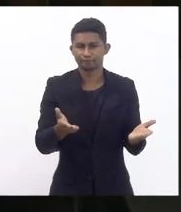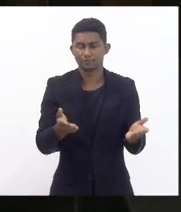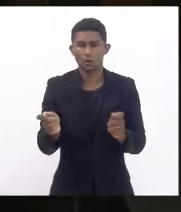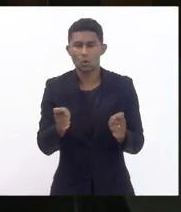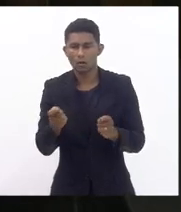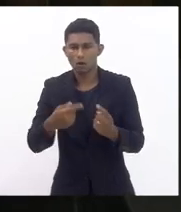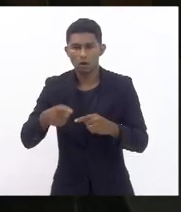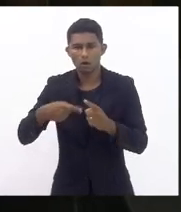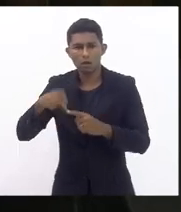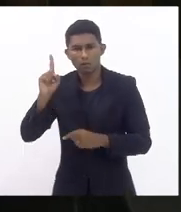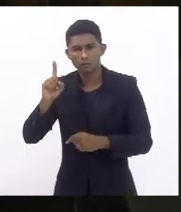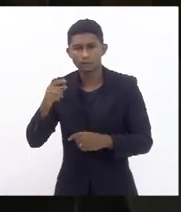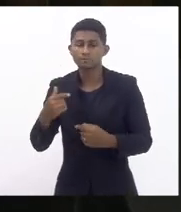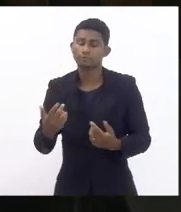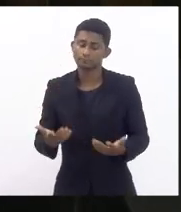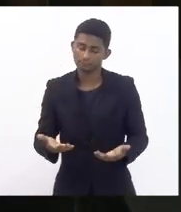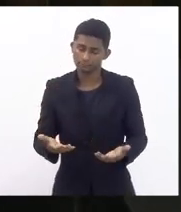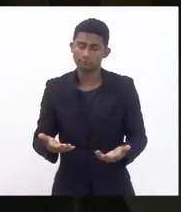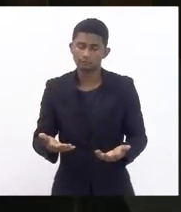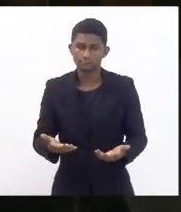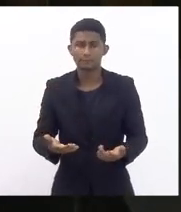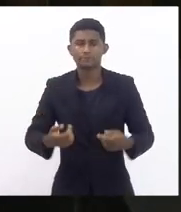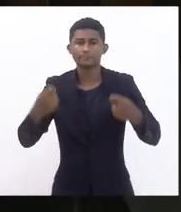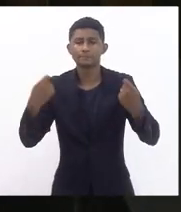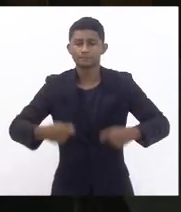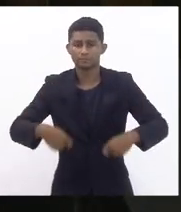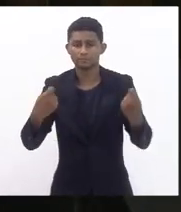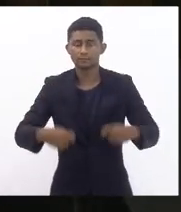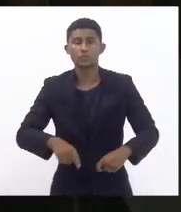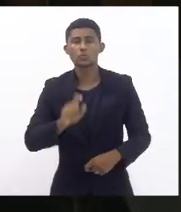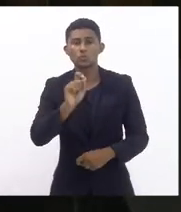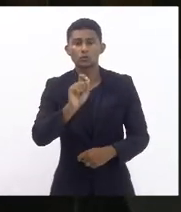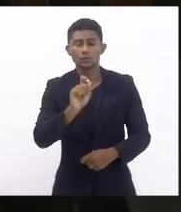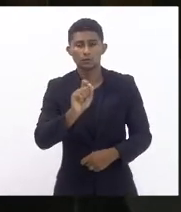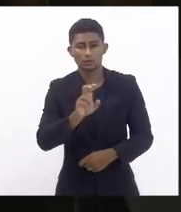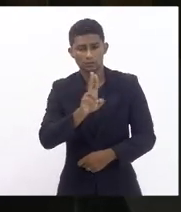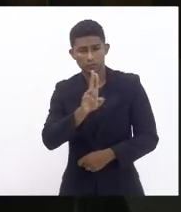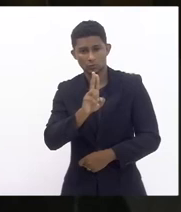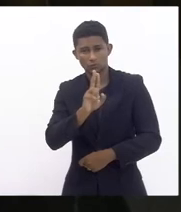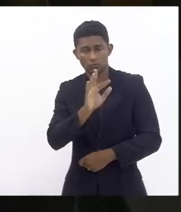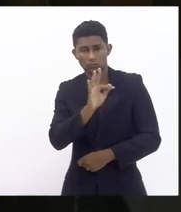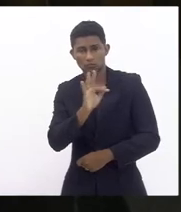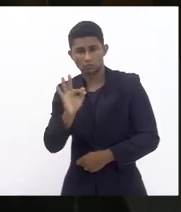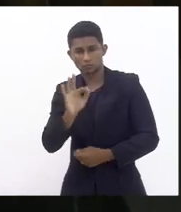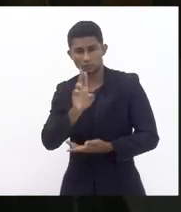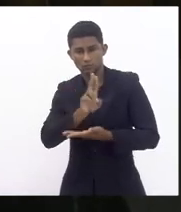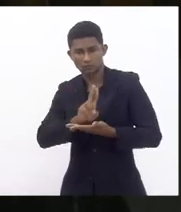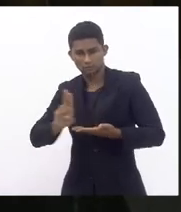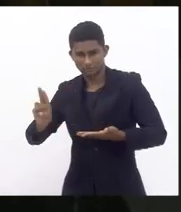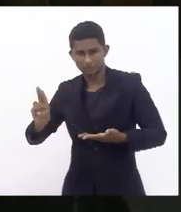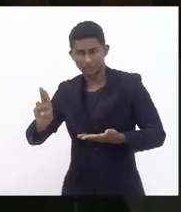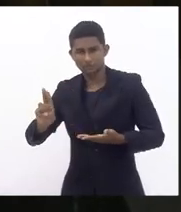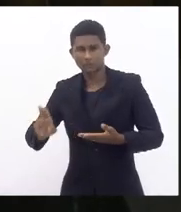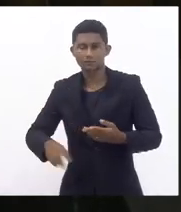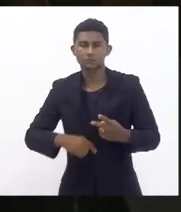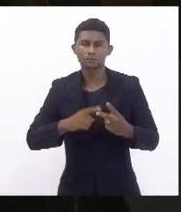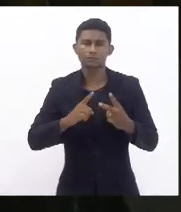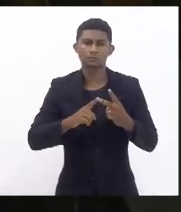seja o rótulo que tenha, Universidade Federal do Rio de Janeiro, Universidade